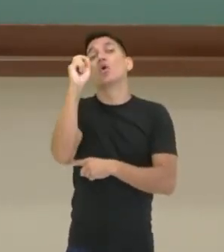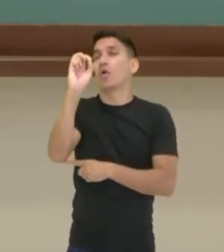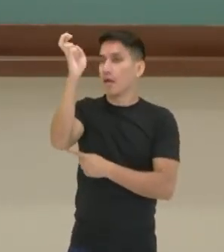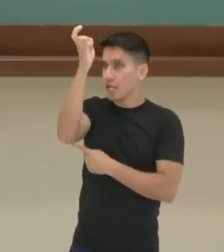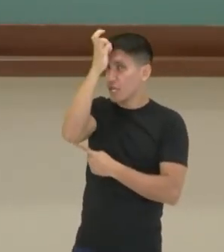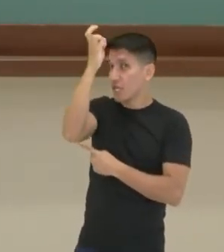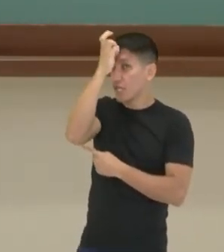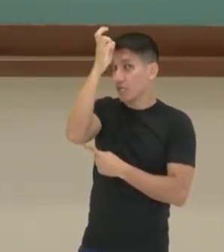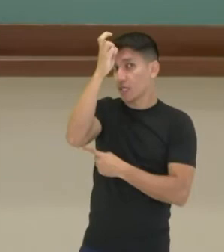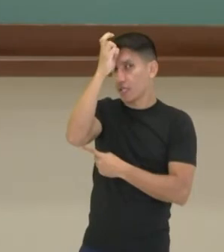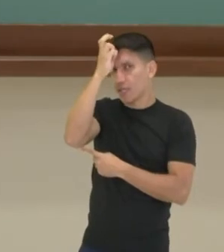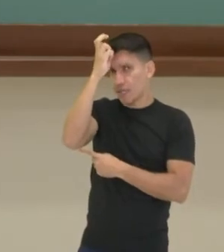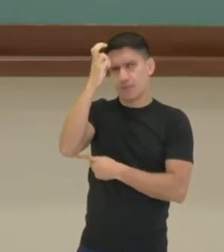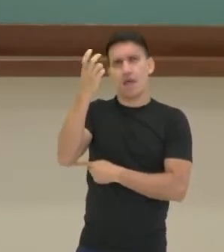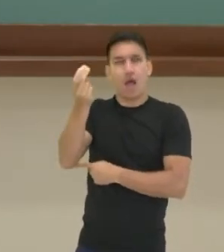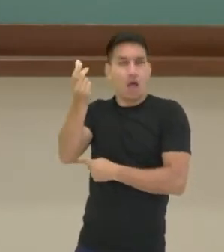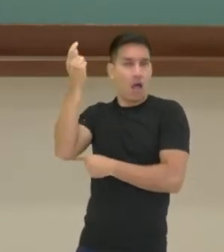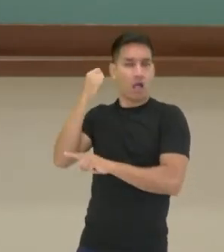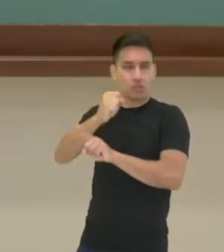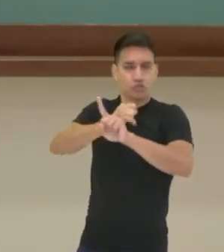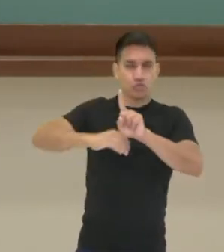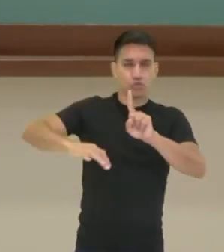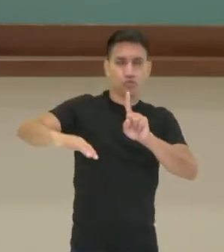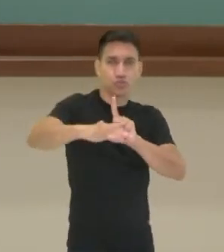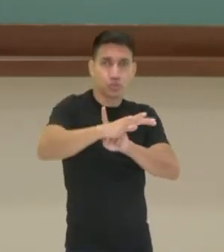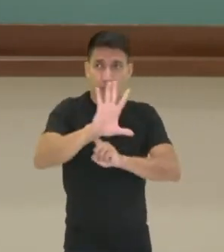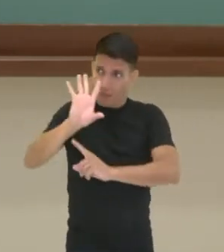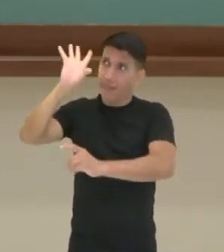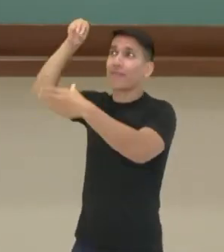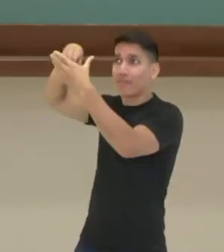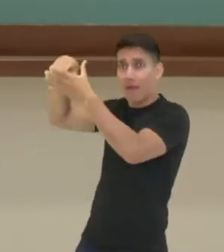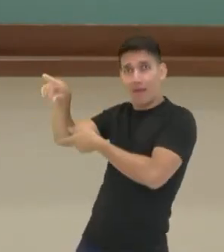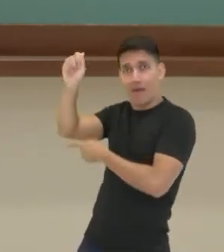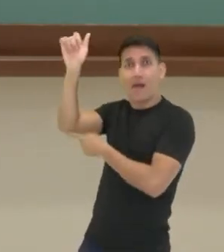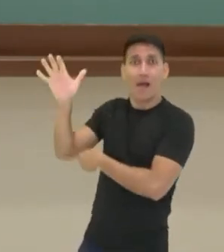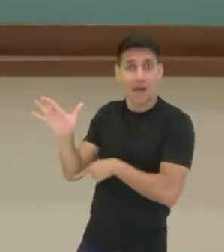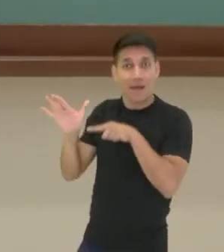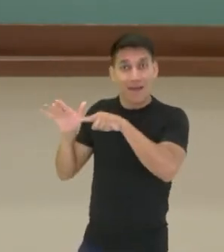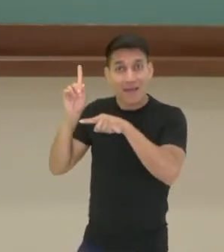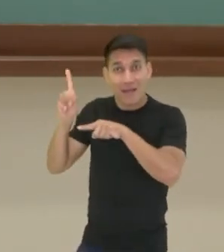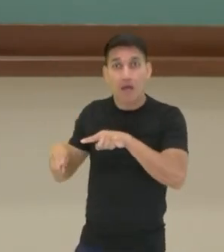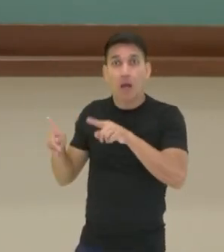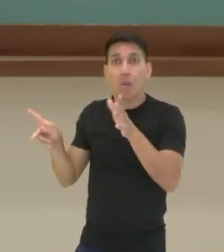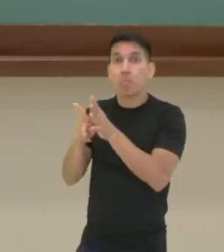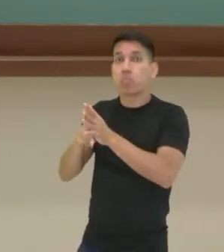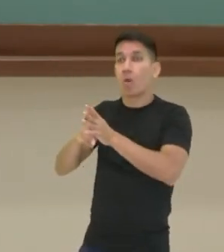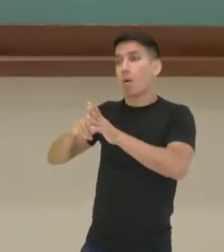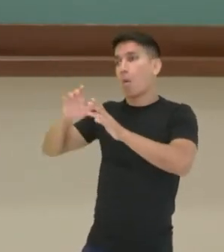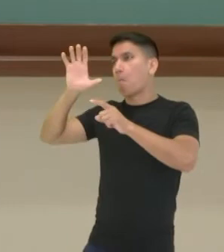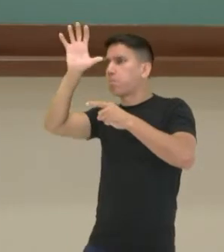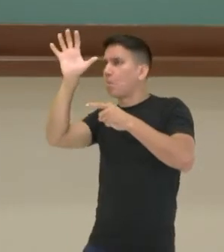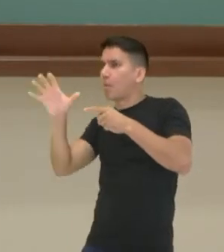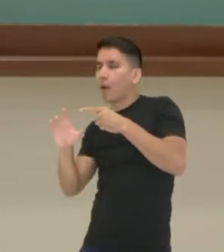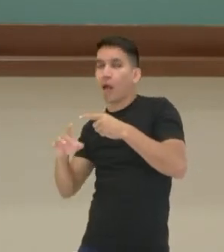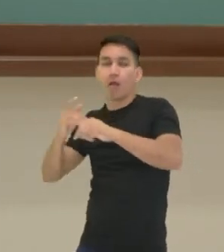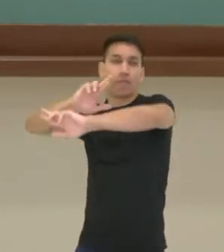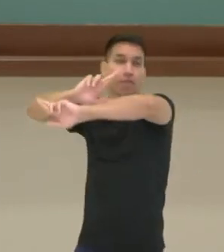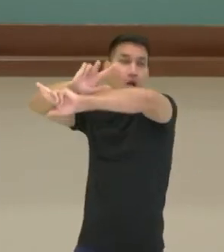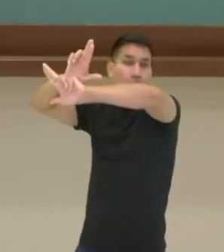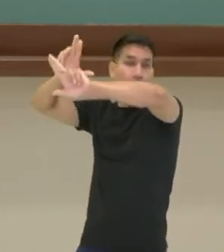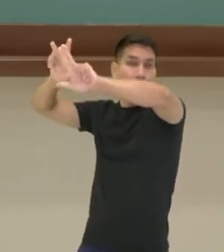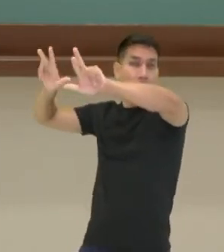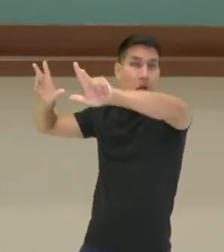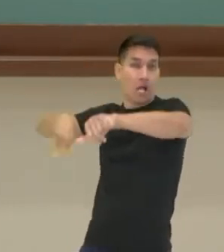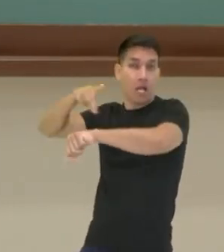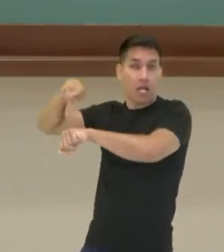Egito, que a civilização egípcia está na África. A África é um continente enorme, com muitos países, e costuma